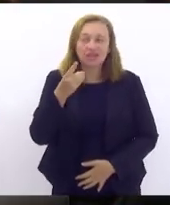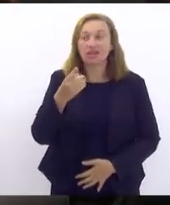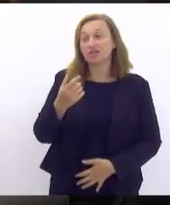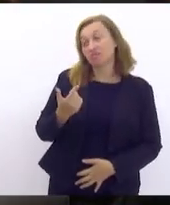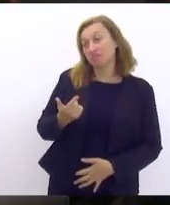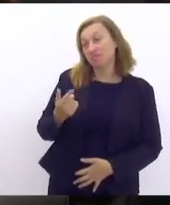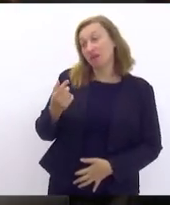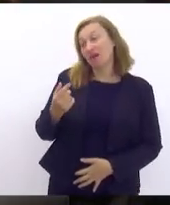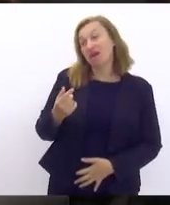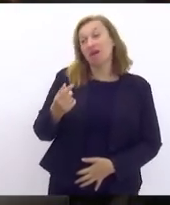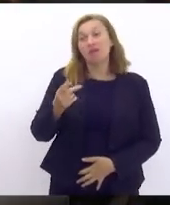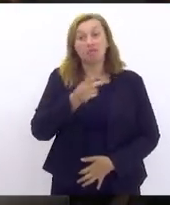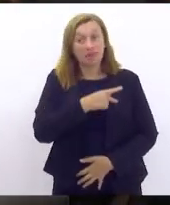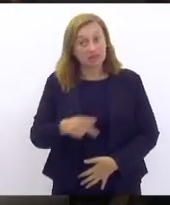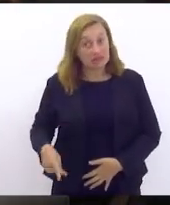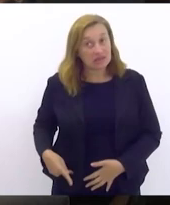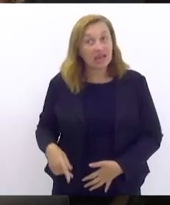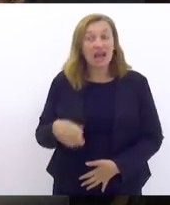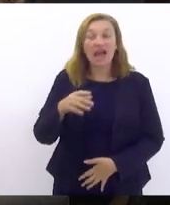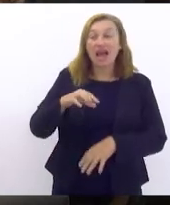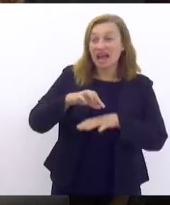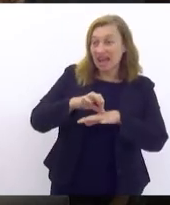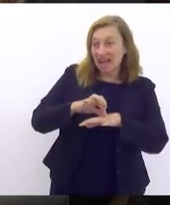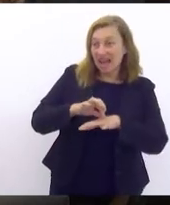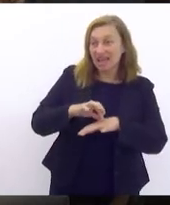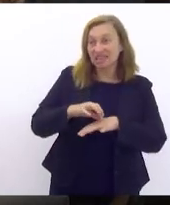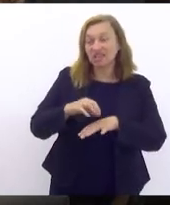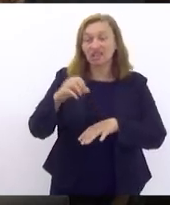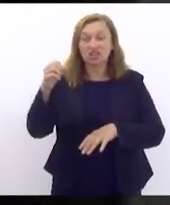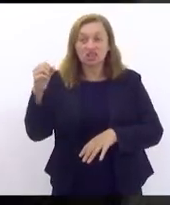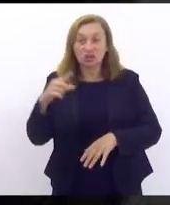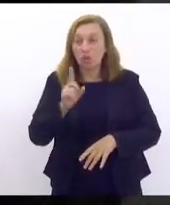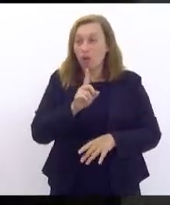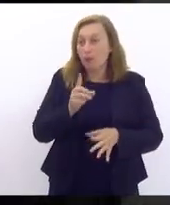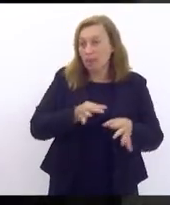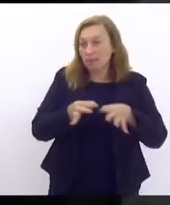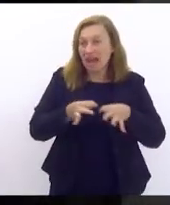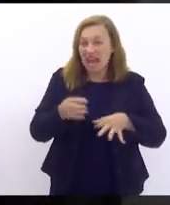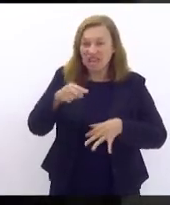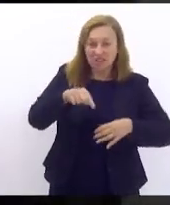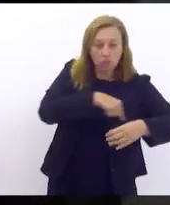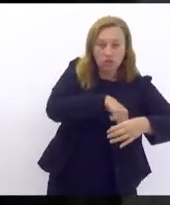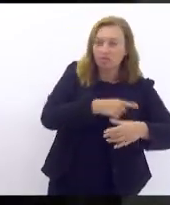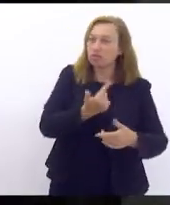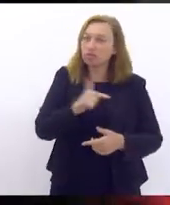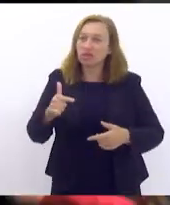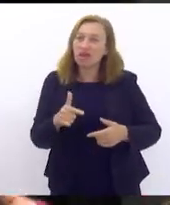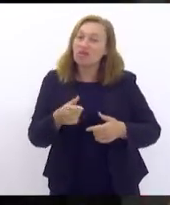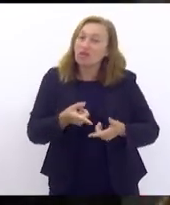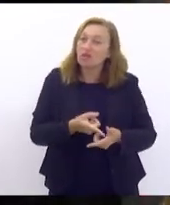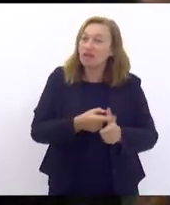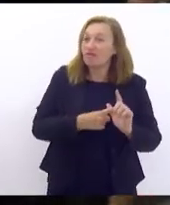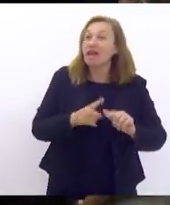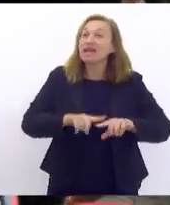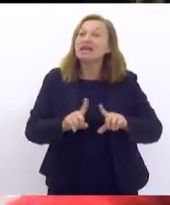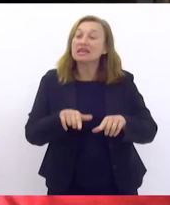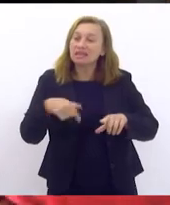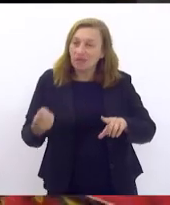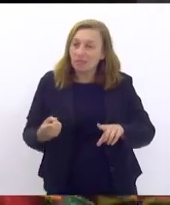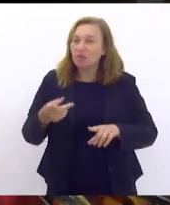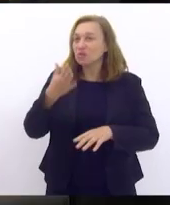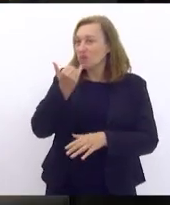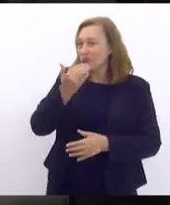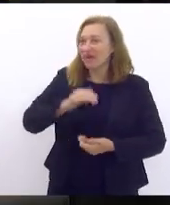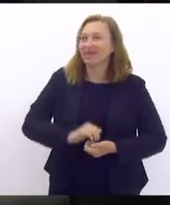presidente, olha, carne do sol até veio, mas não veio preparada. E como aqui não tem cozinha, vou ficar devendo e a gente vai degustar